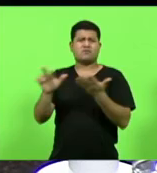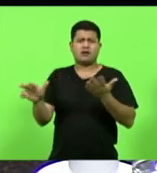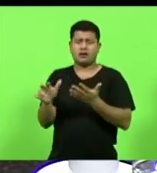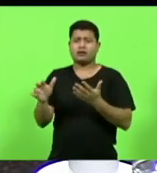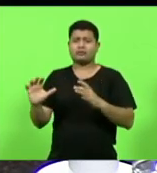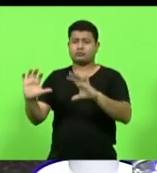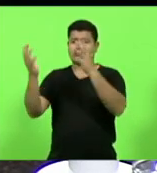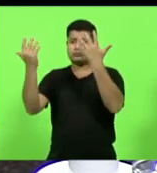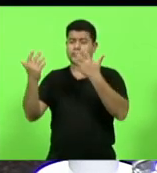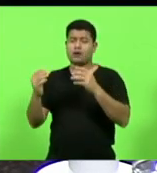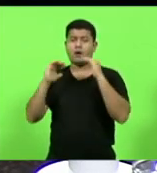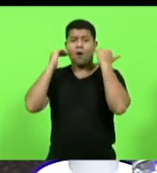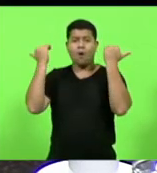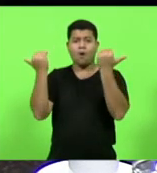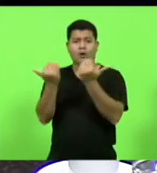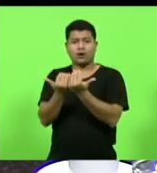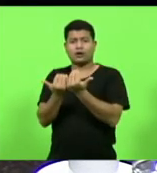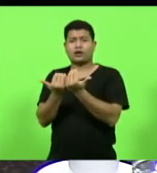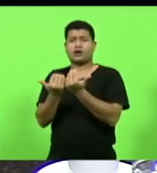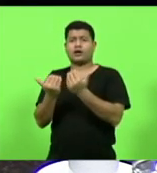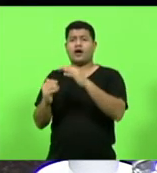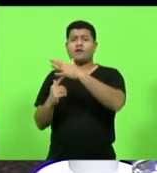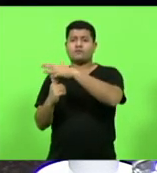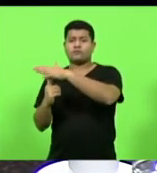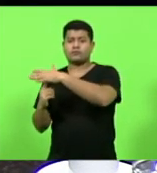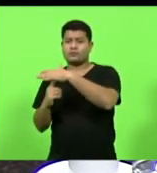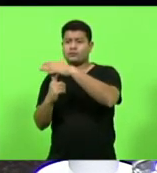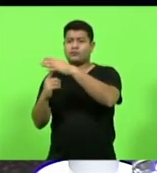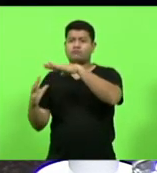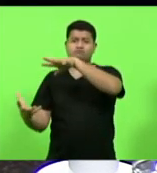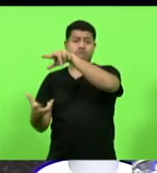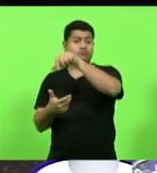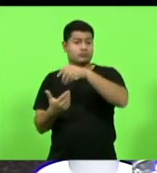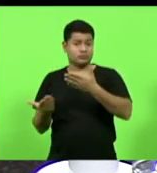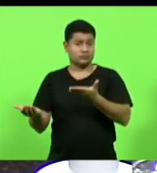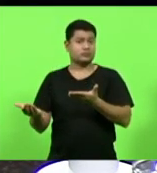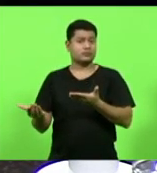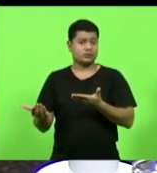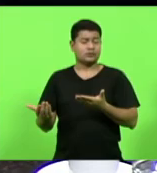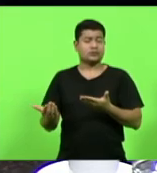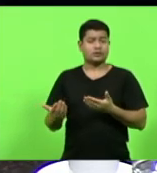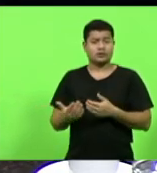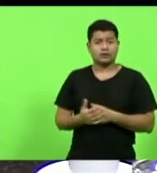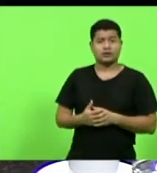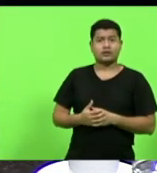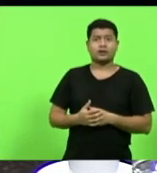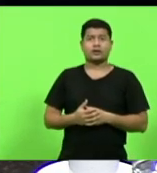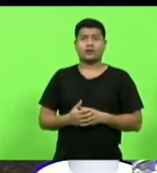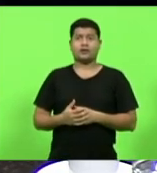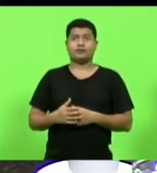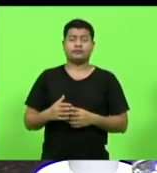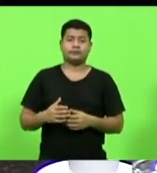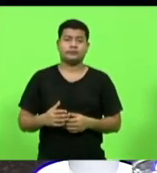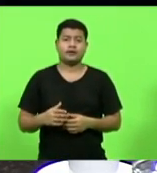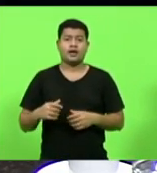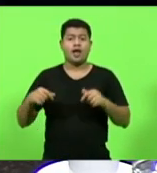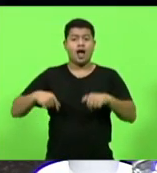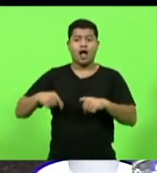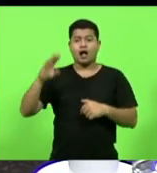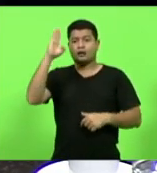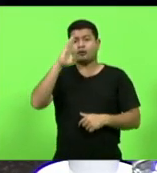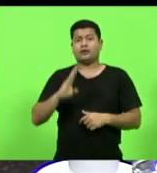como os congressos, convenções, feiras internacionais. Em termos nacionais, senhores deputados,